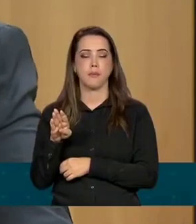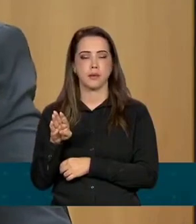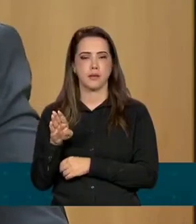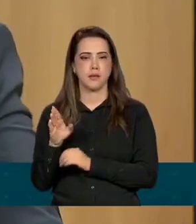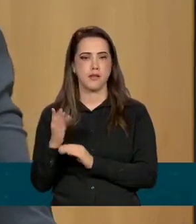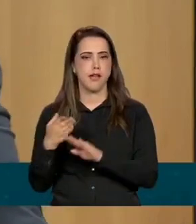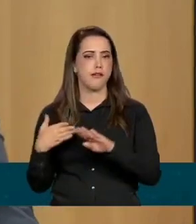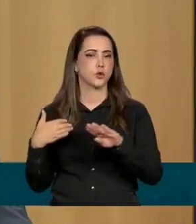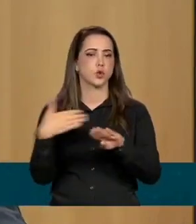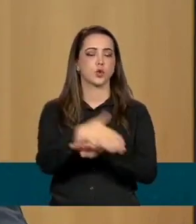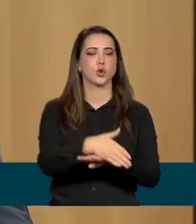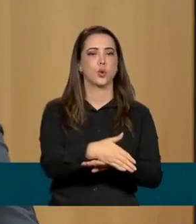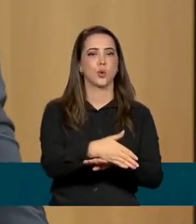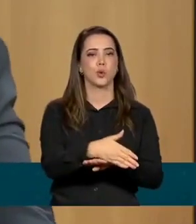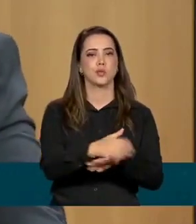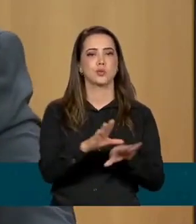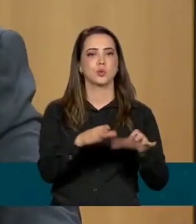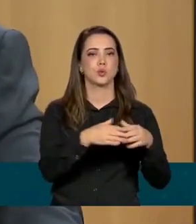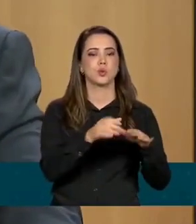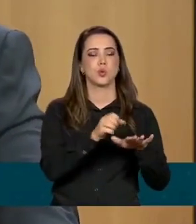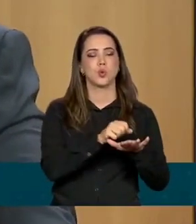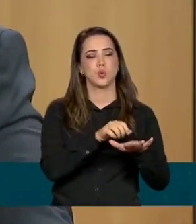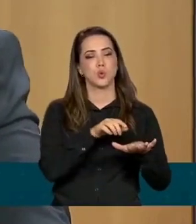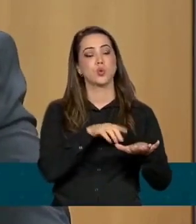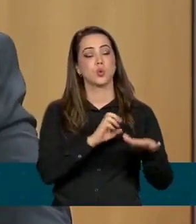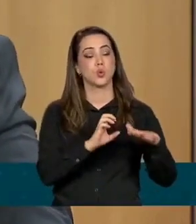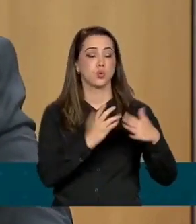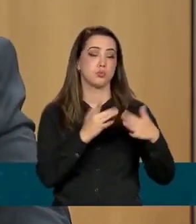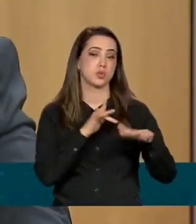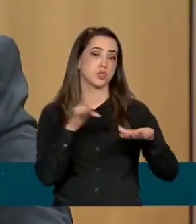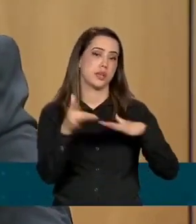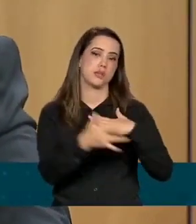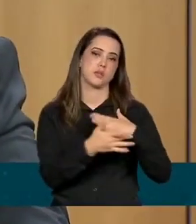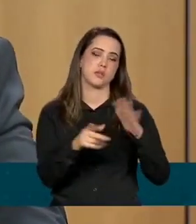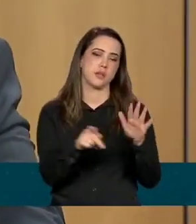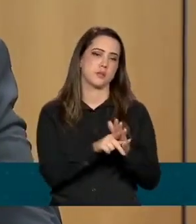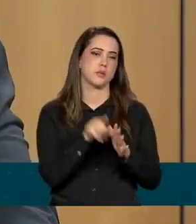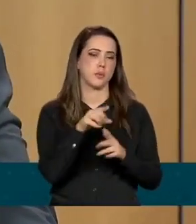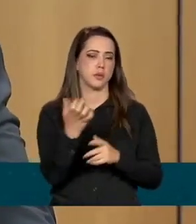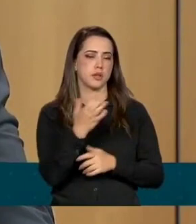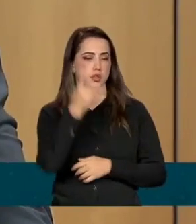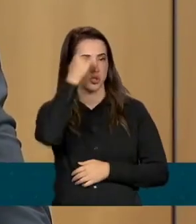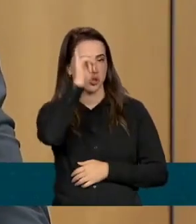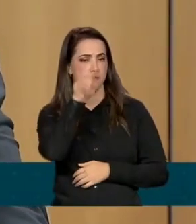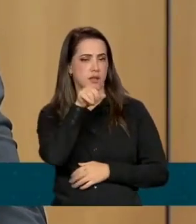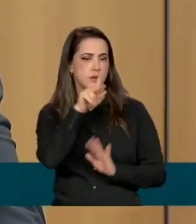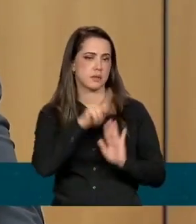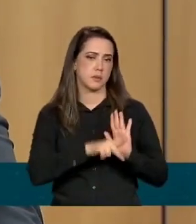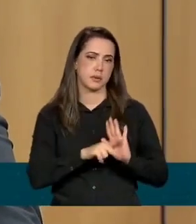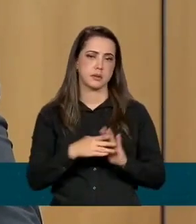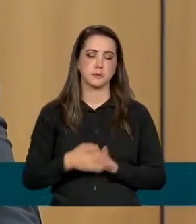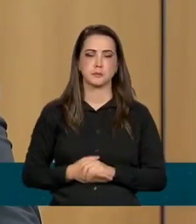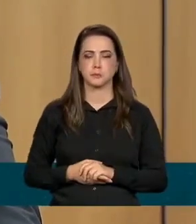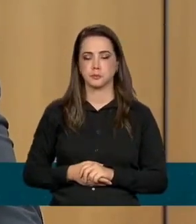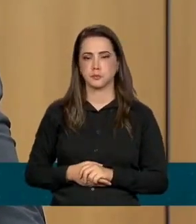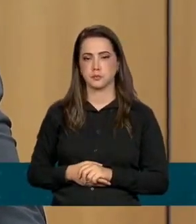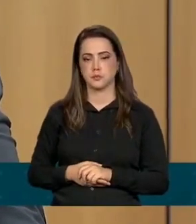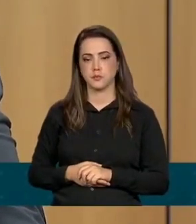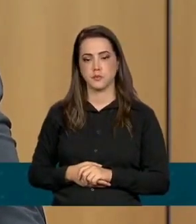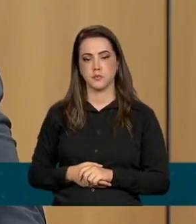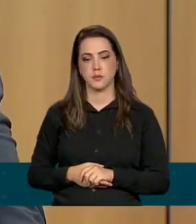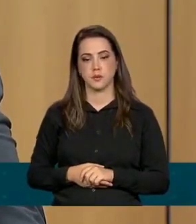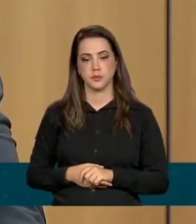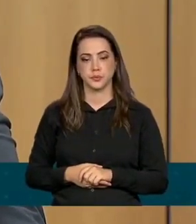sociais institucionalizadas. E é isso que nós estamos procurando combater com essa portaria. Em relação